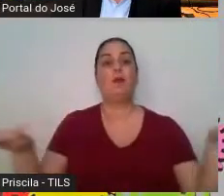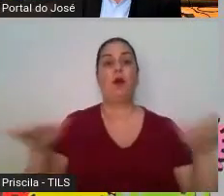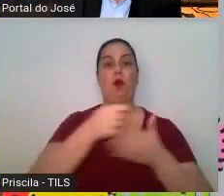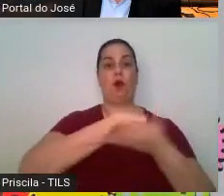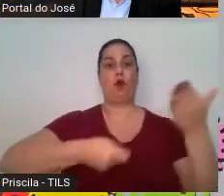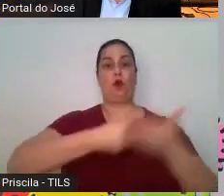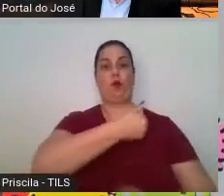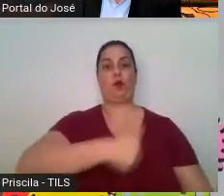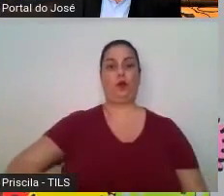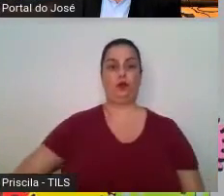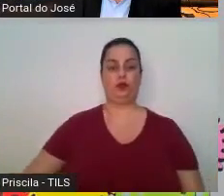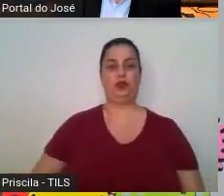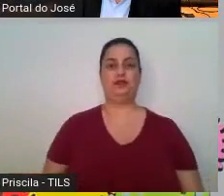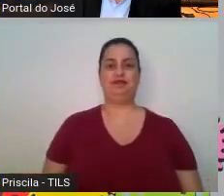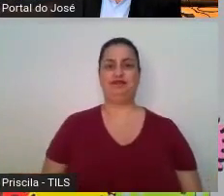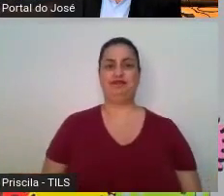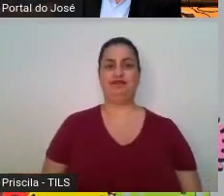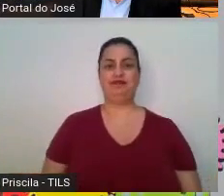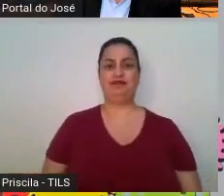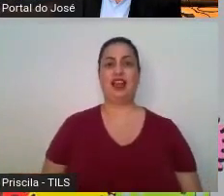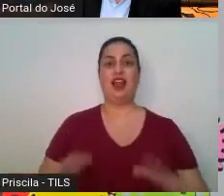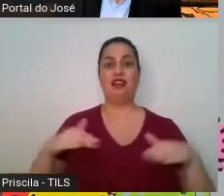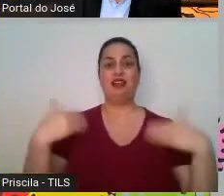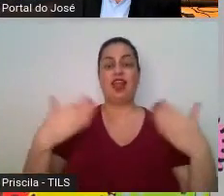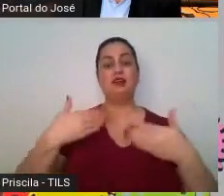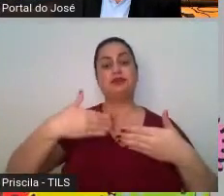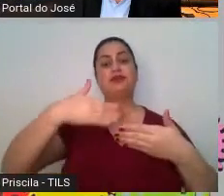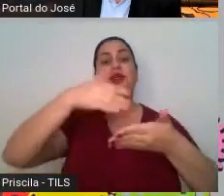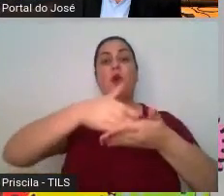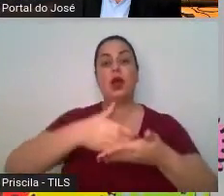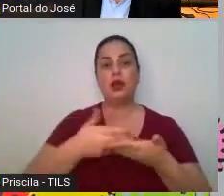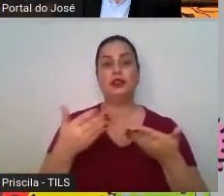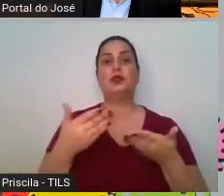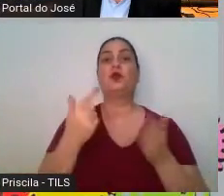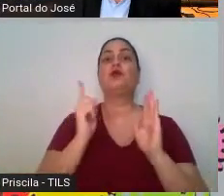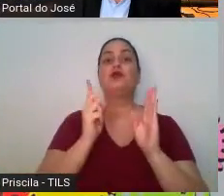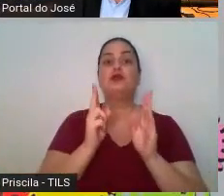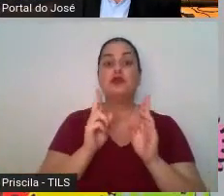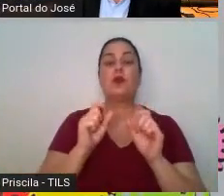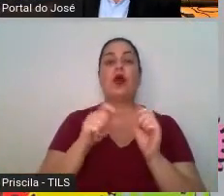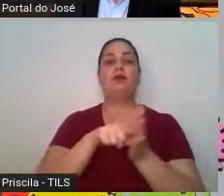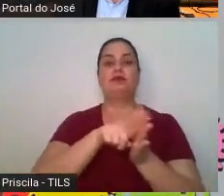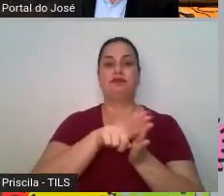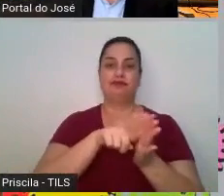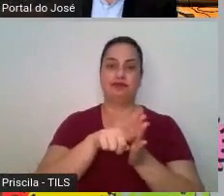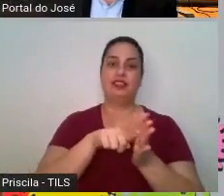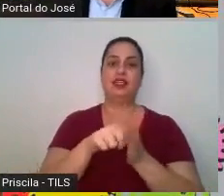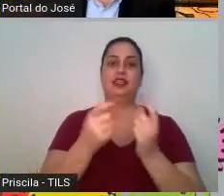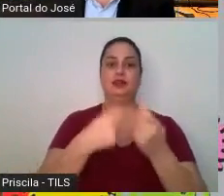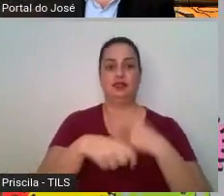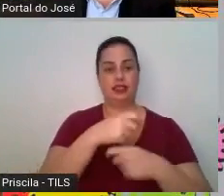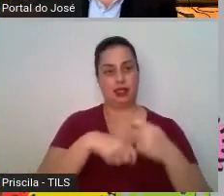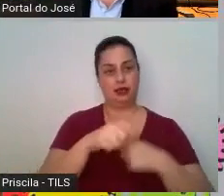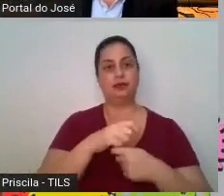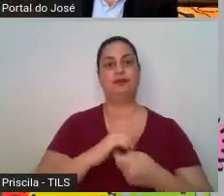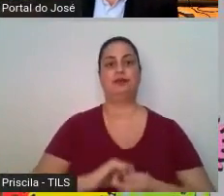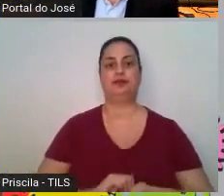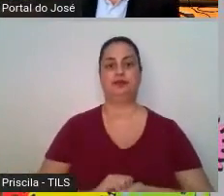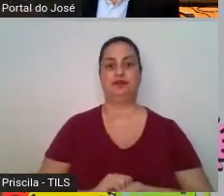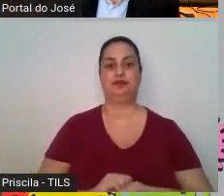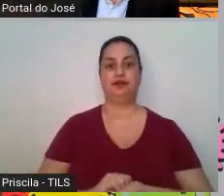dano às finanças nacionais? A metáfora da moda é o depósito voluntário